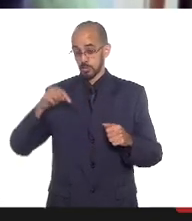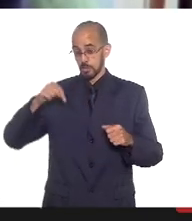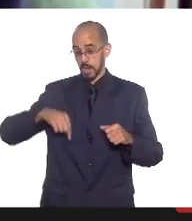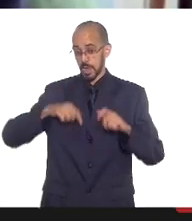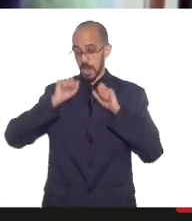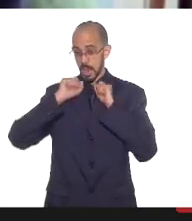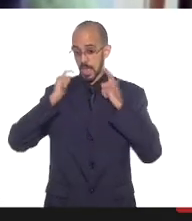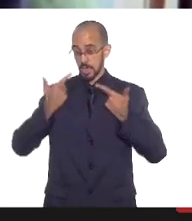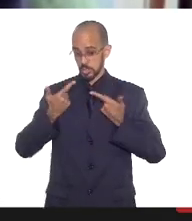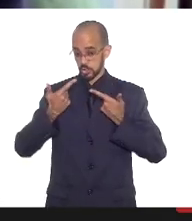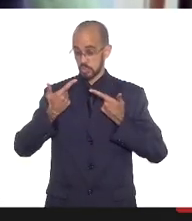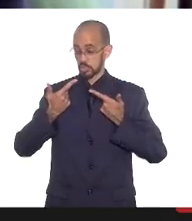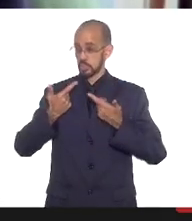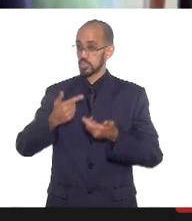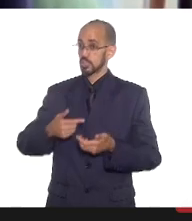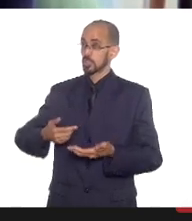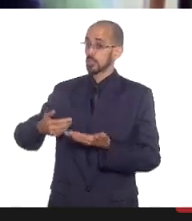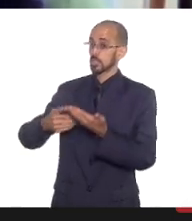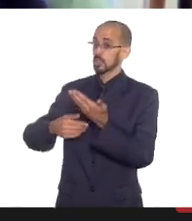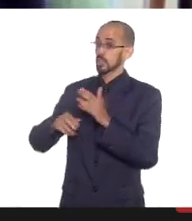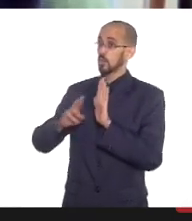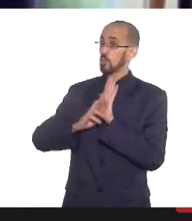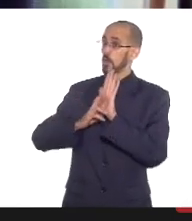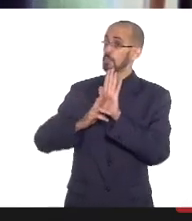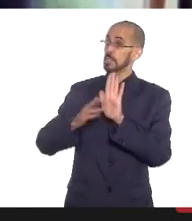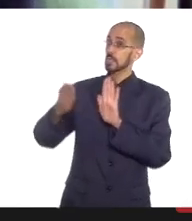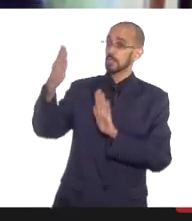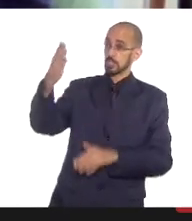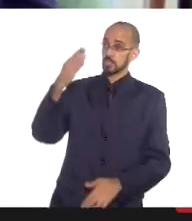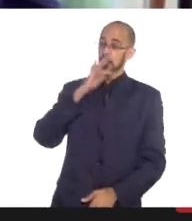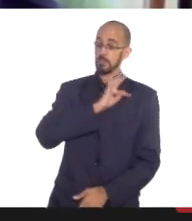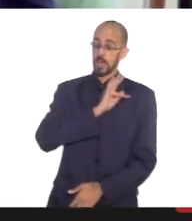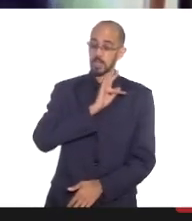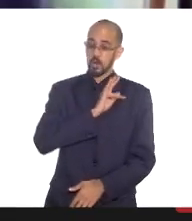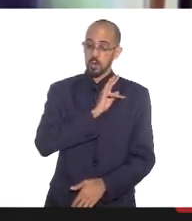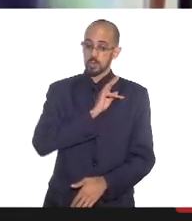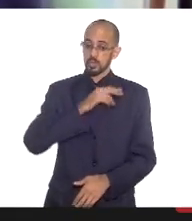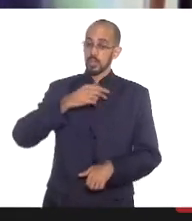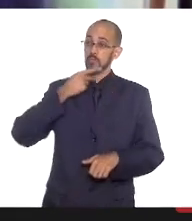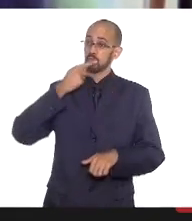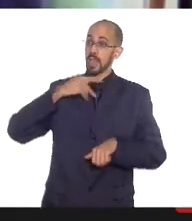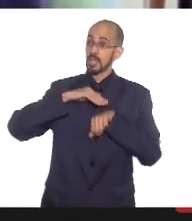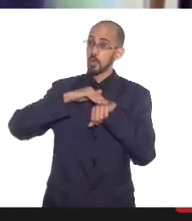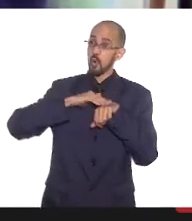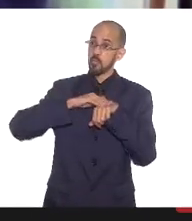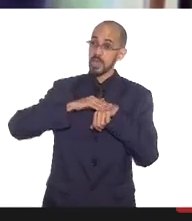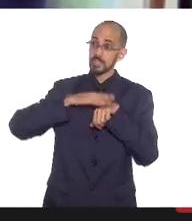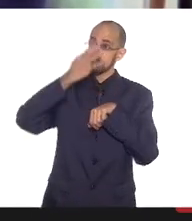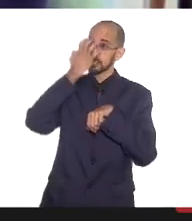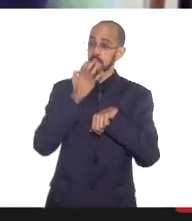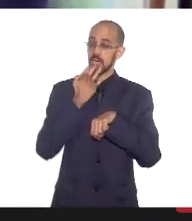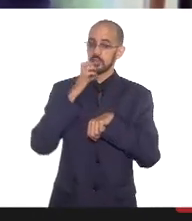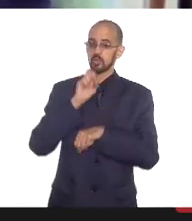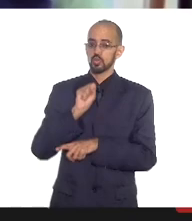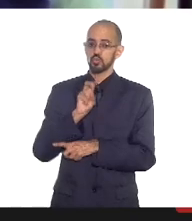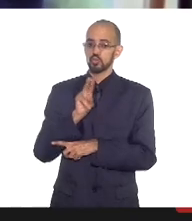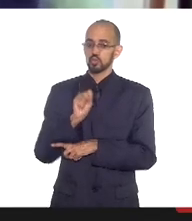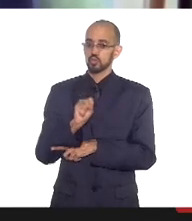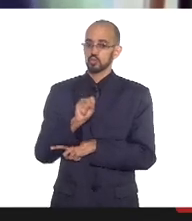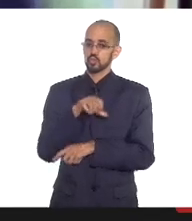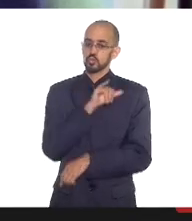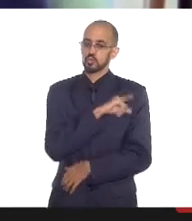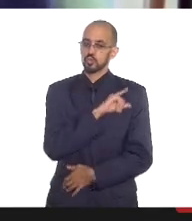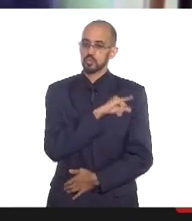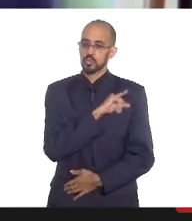pessoa da deputada Martha Rocha que puxa uma discussão séria sobre o SUS no estado do Rio de